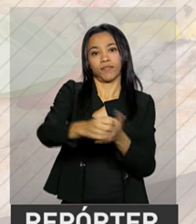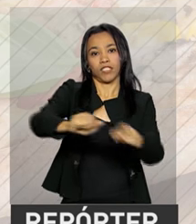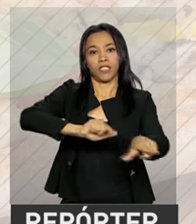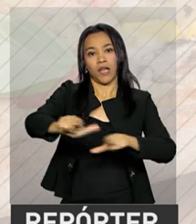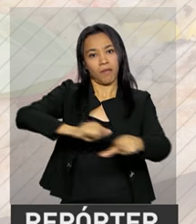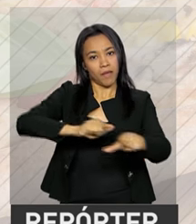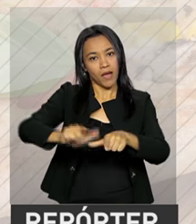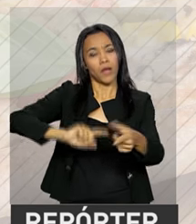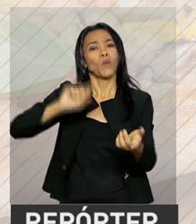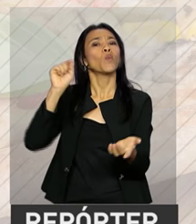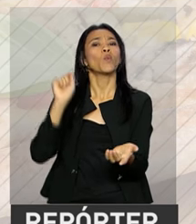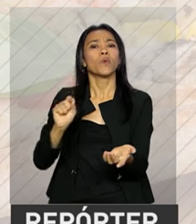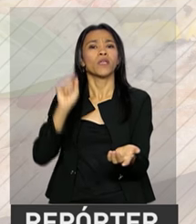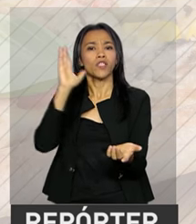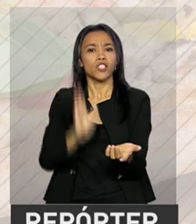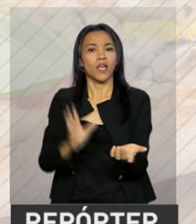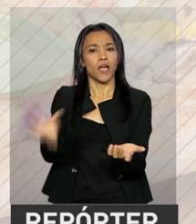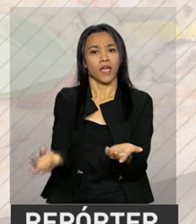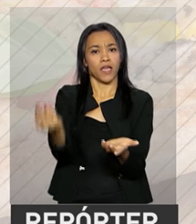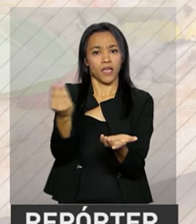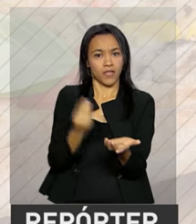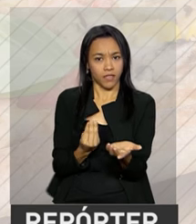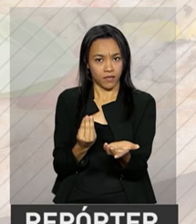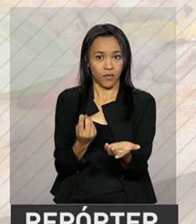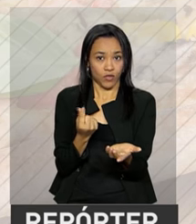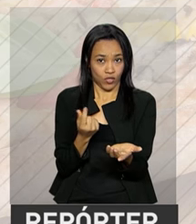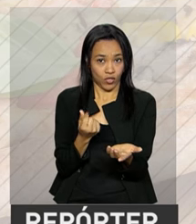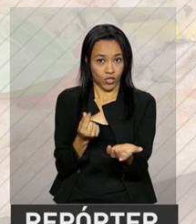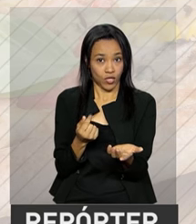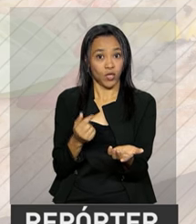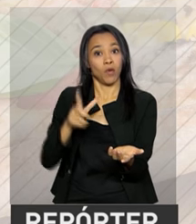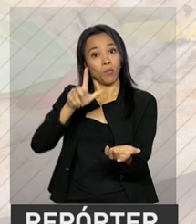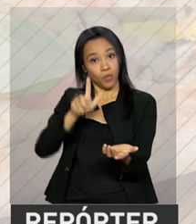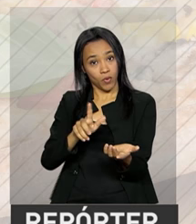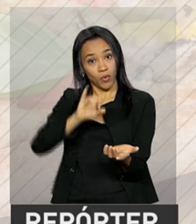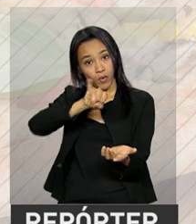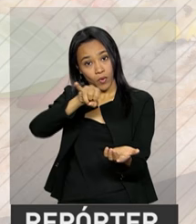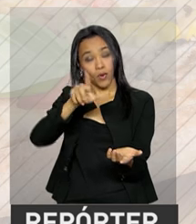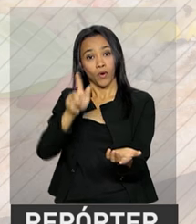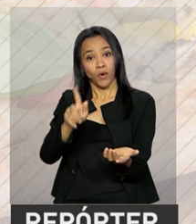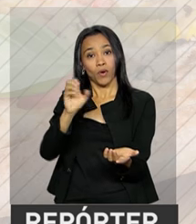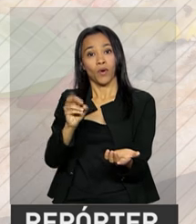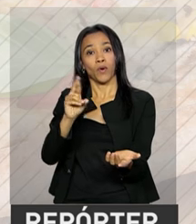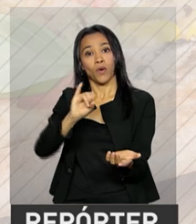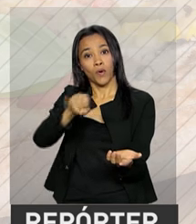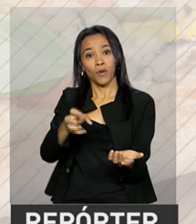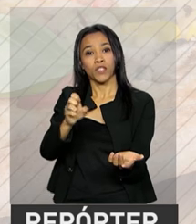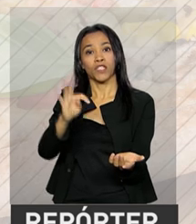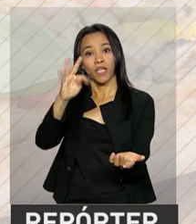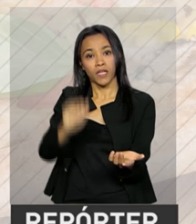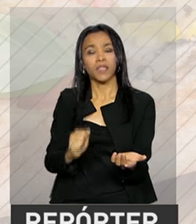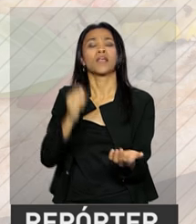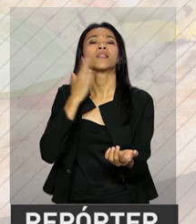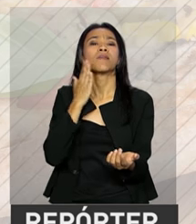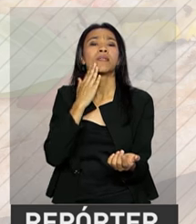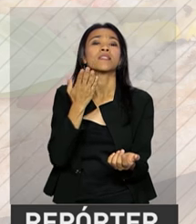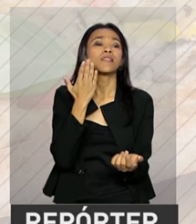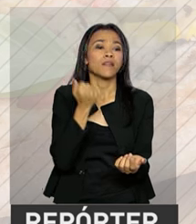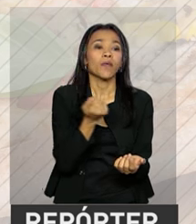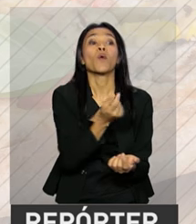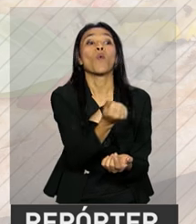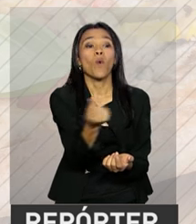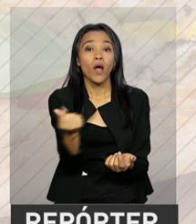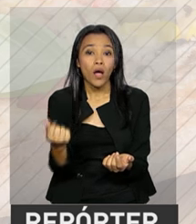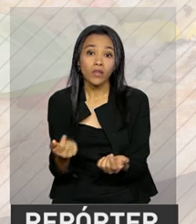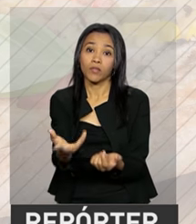contra-cheque o que for recebido como gorjeta. Também foi definido o quanto deve ser recolhido pelo empregador